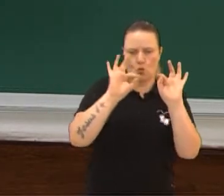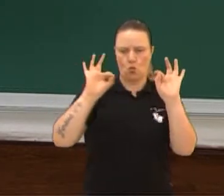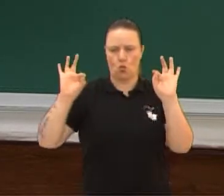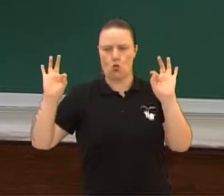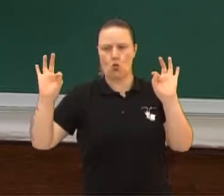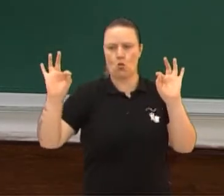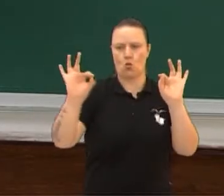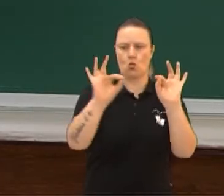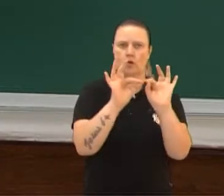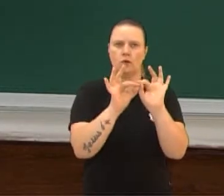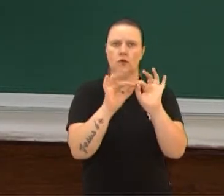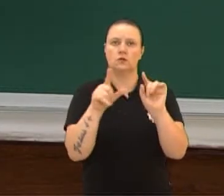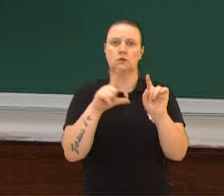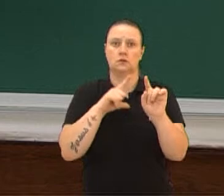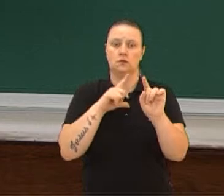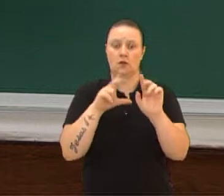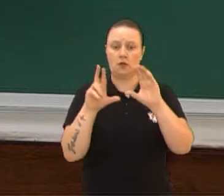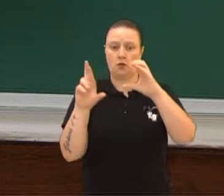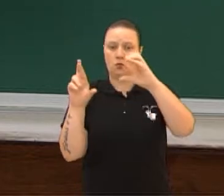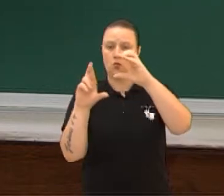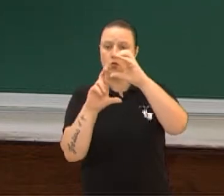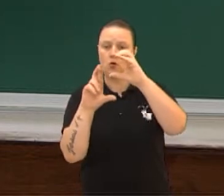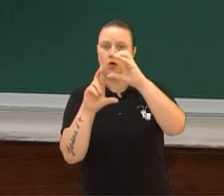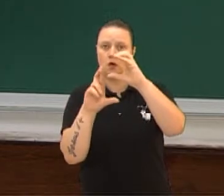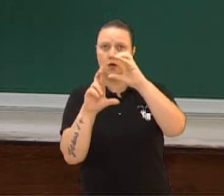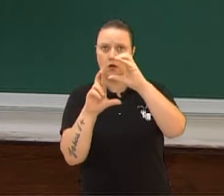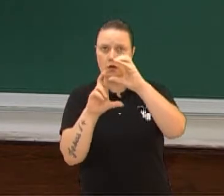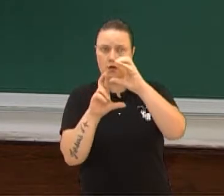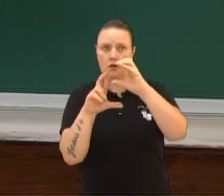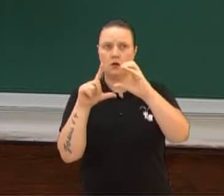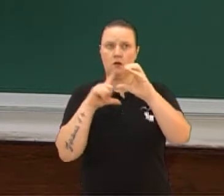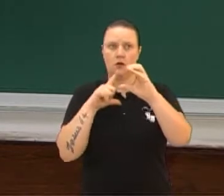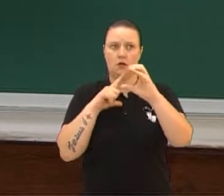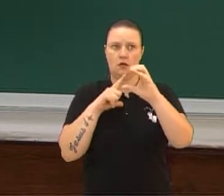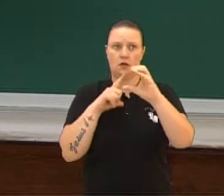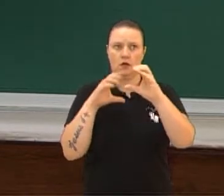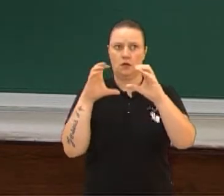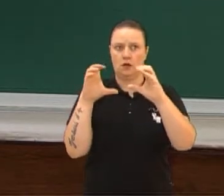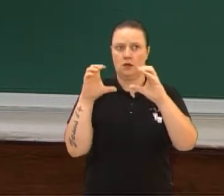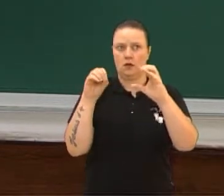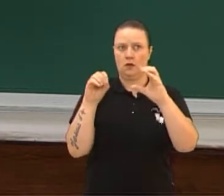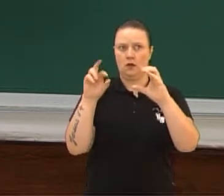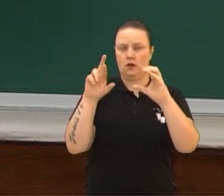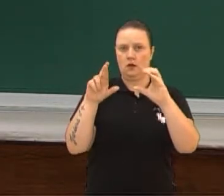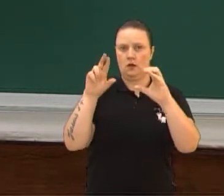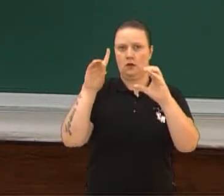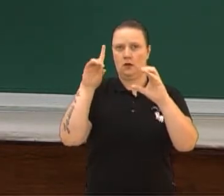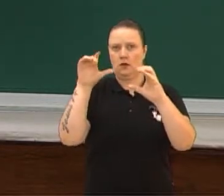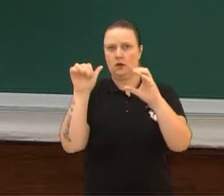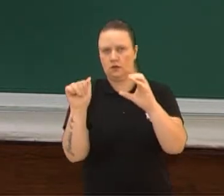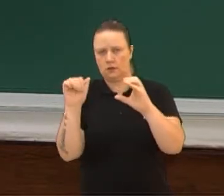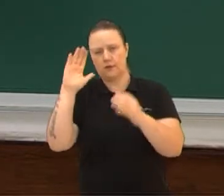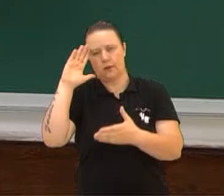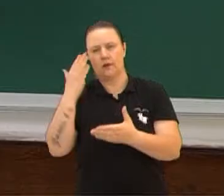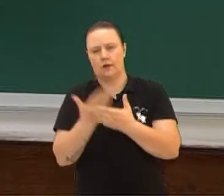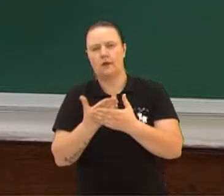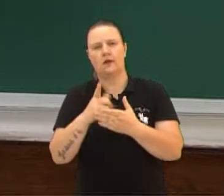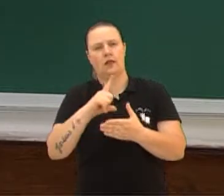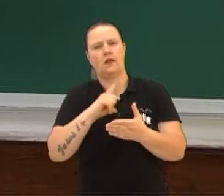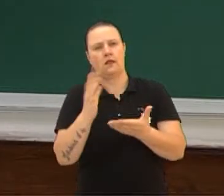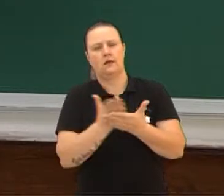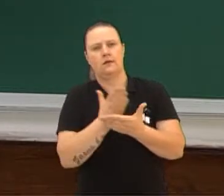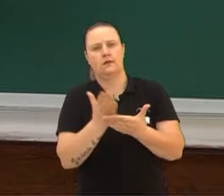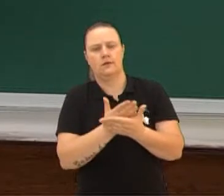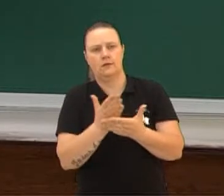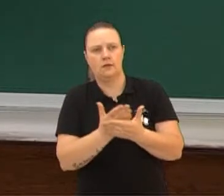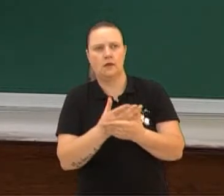o raio é a metade. Eu tenho a corda, que eu tenho certeza que você já fez esse desenho aí no seu caderno. Eu tenho